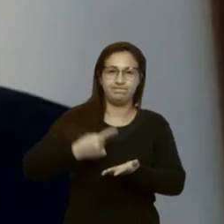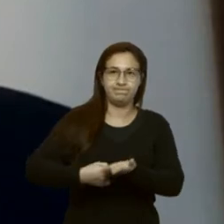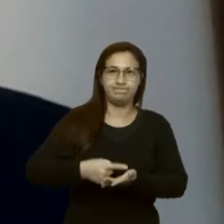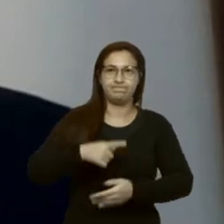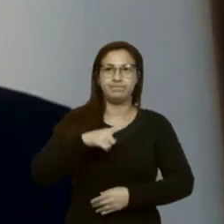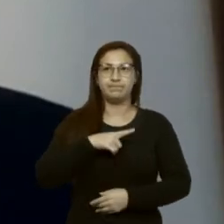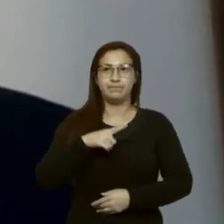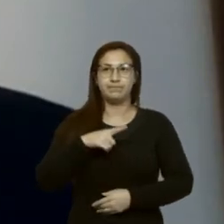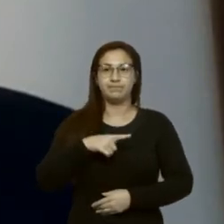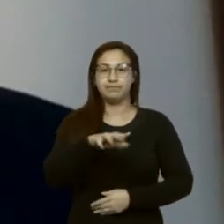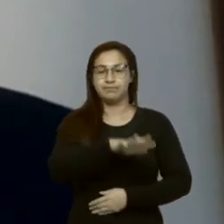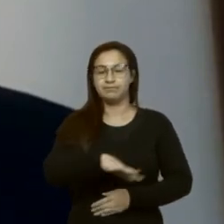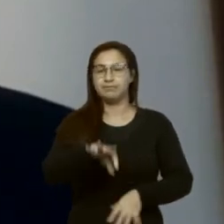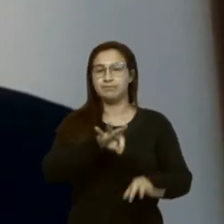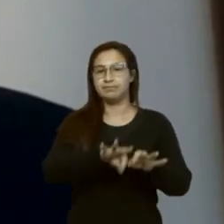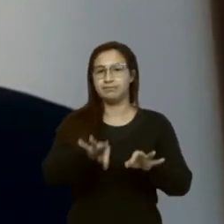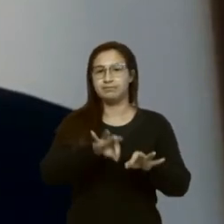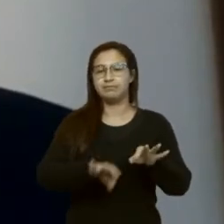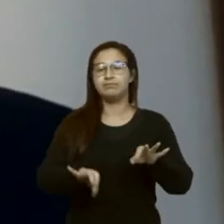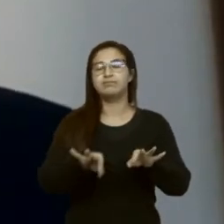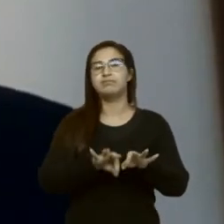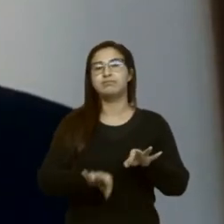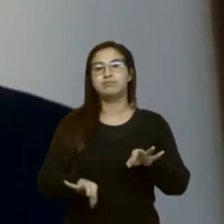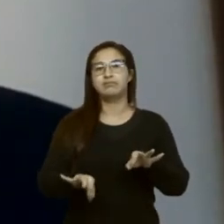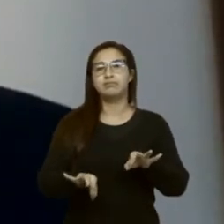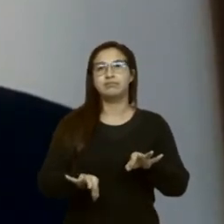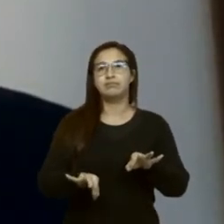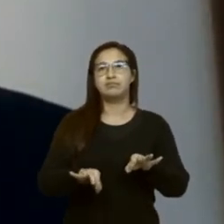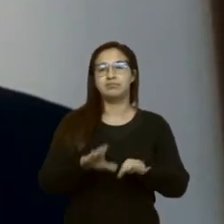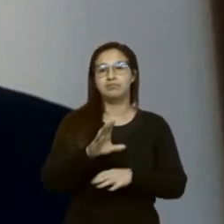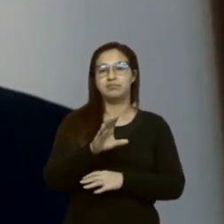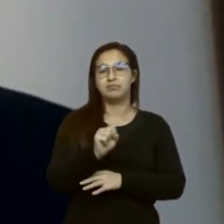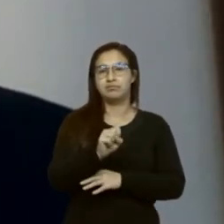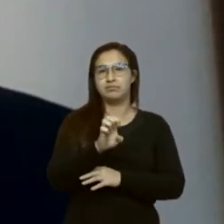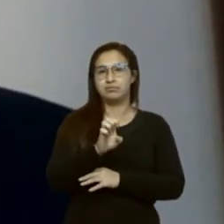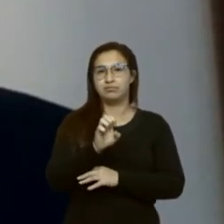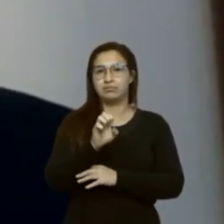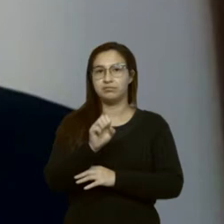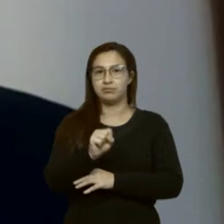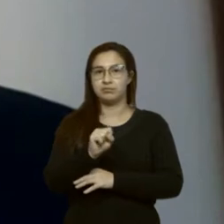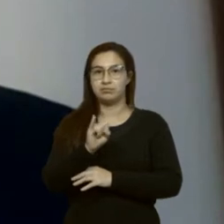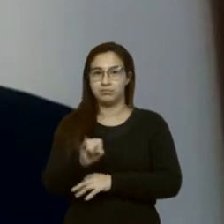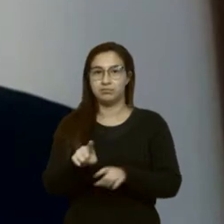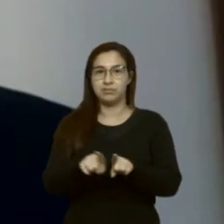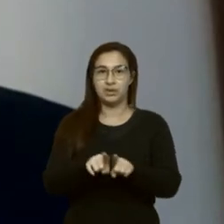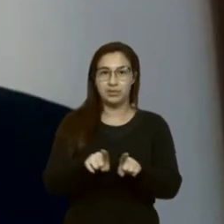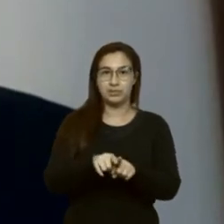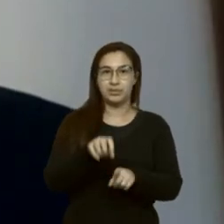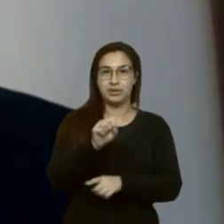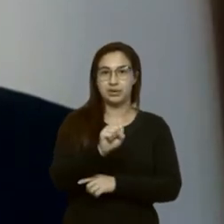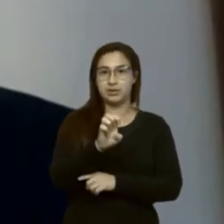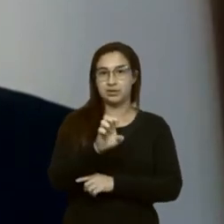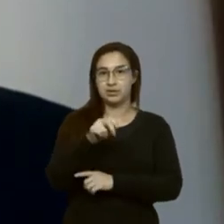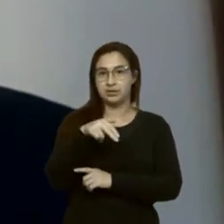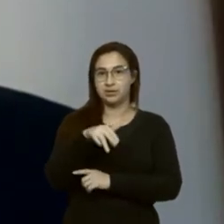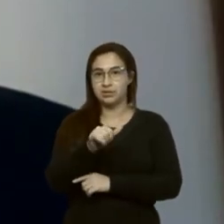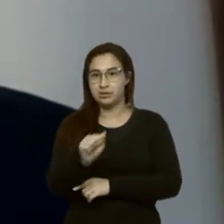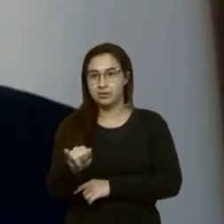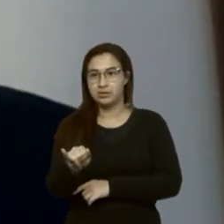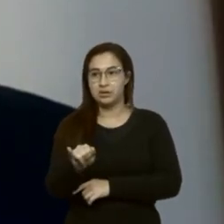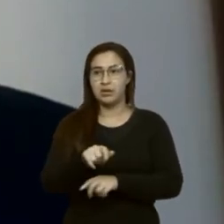entre entidades de capacitação como SESI, SENAI e tantas outras, e as